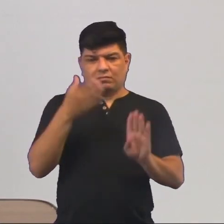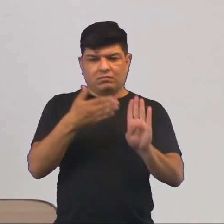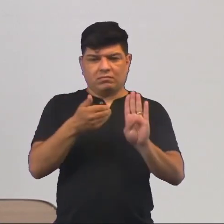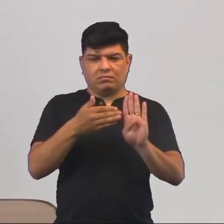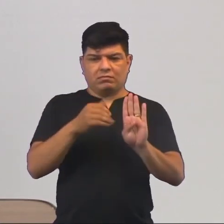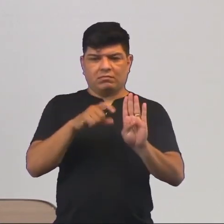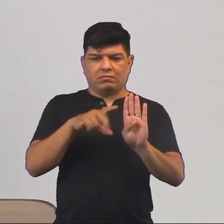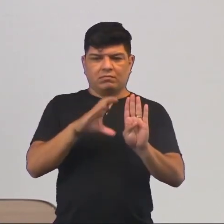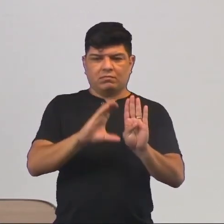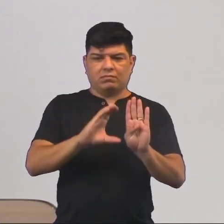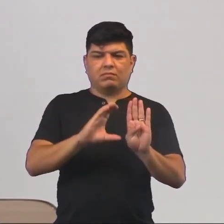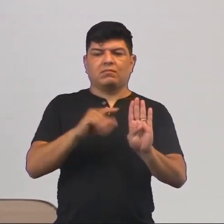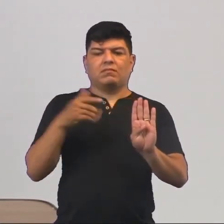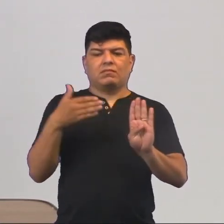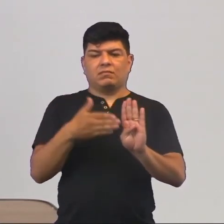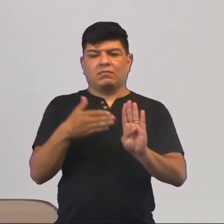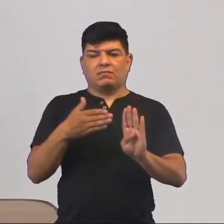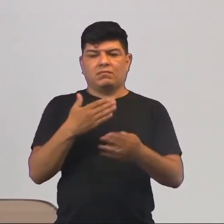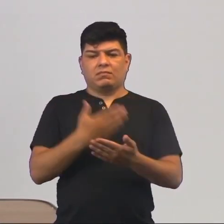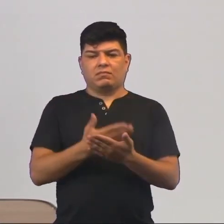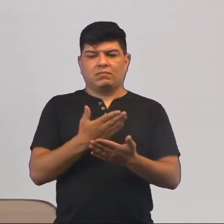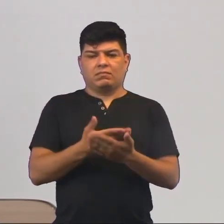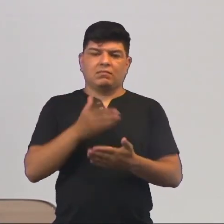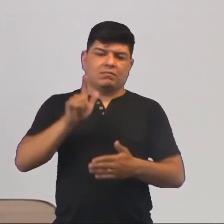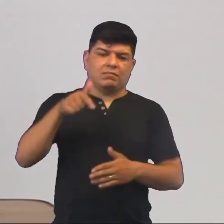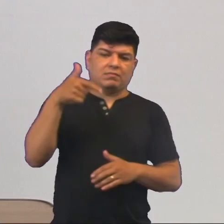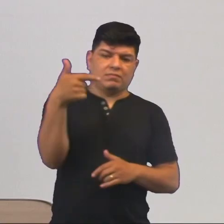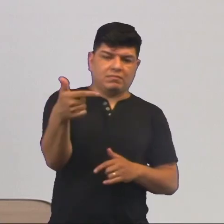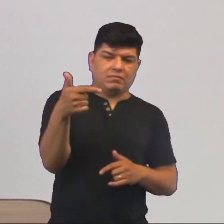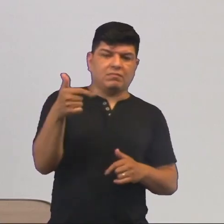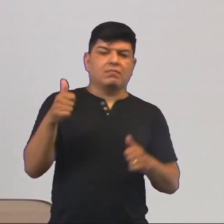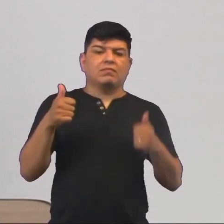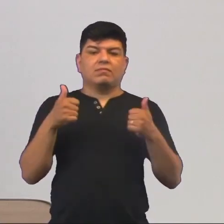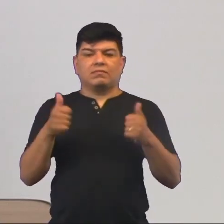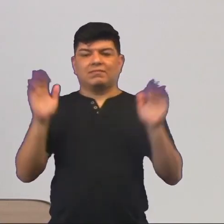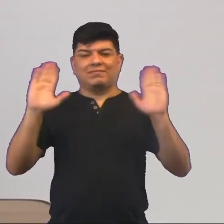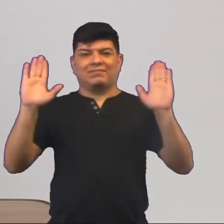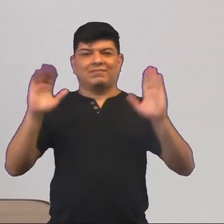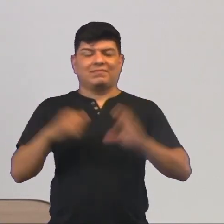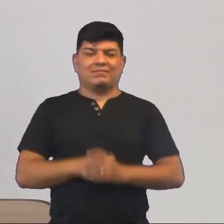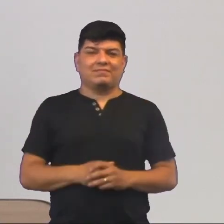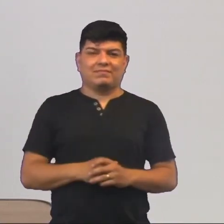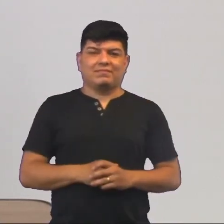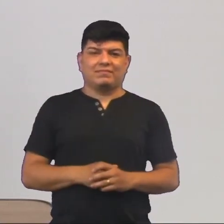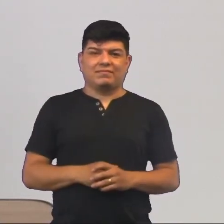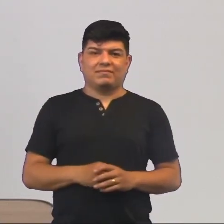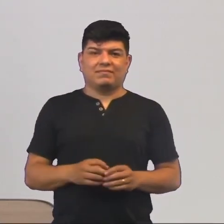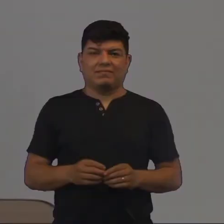de acessar a plataforma Eduque, para você ter acesso a essa aula e muitas outras. Tchau, tchau.